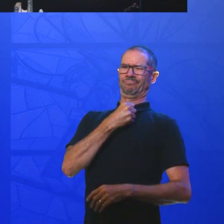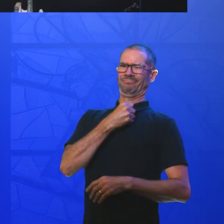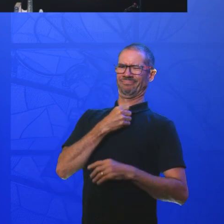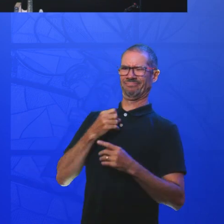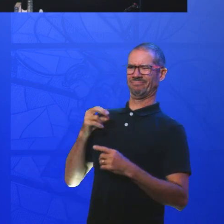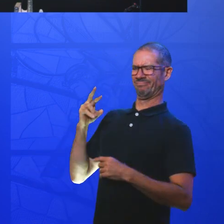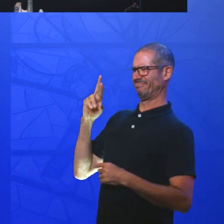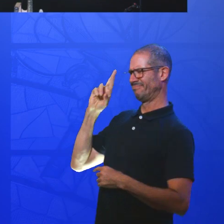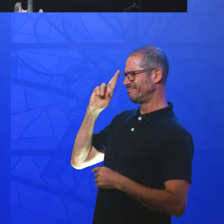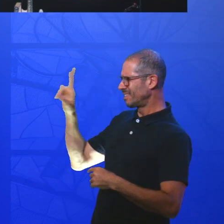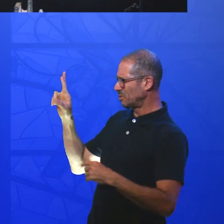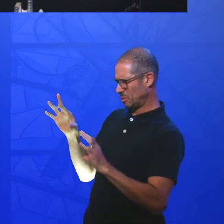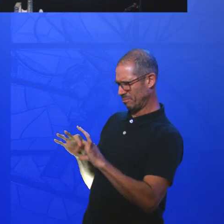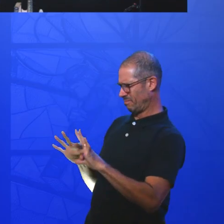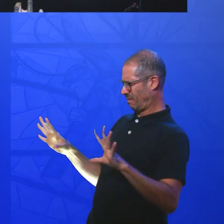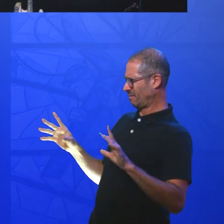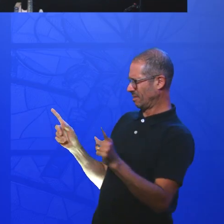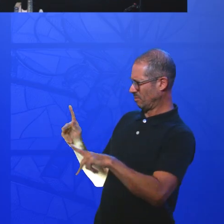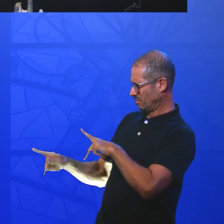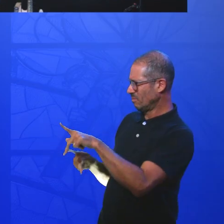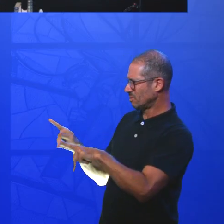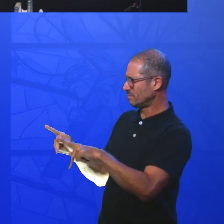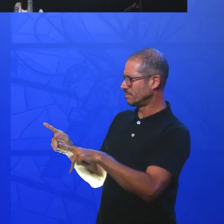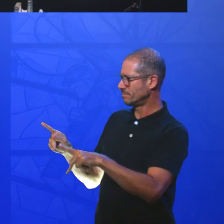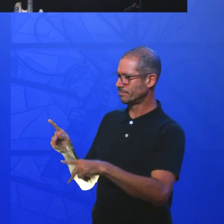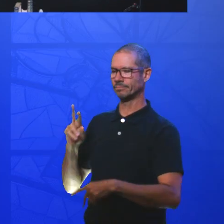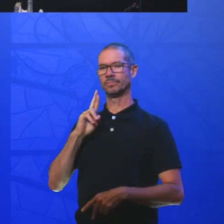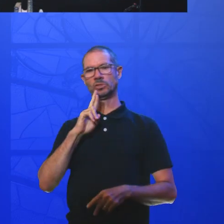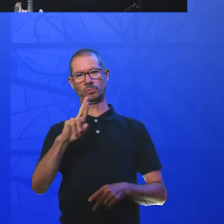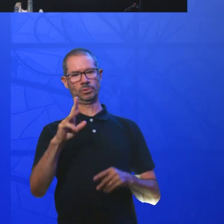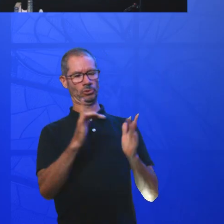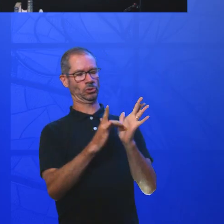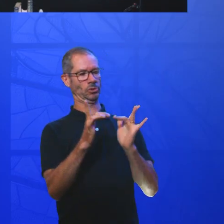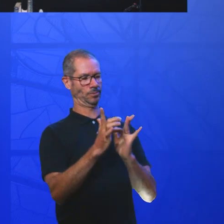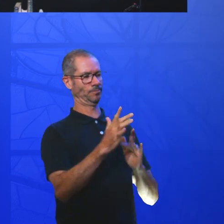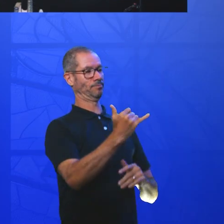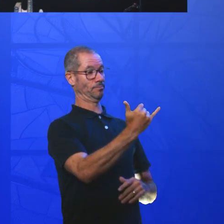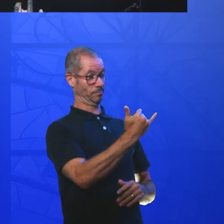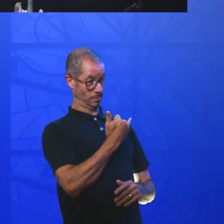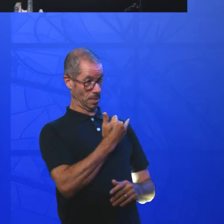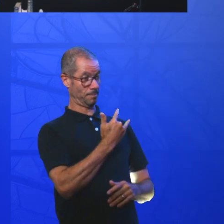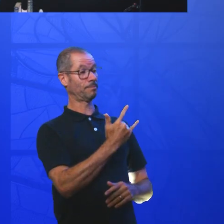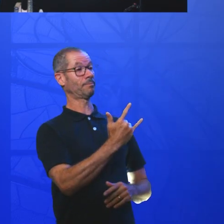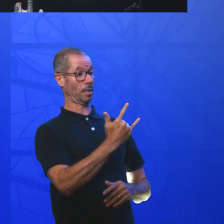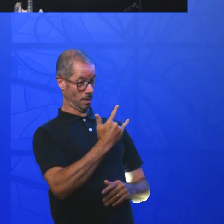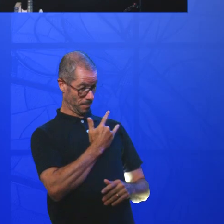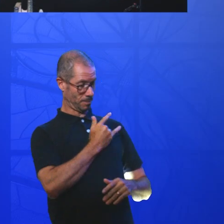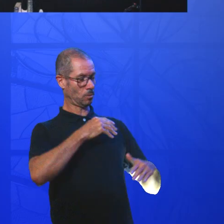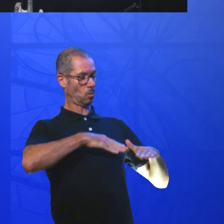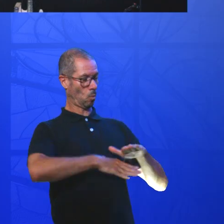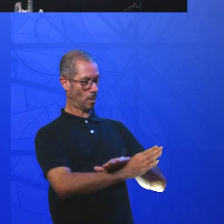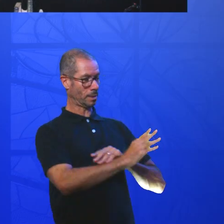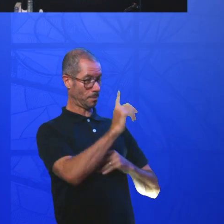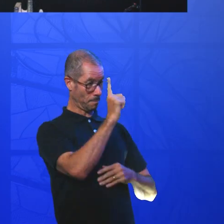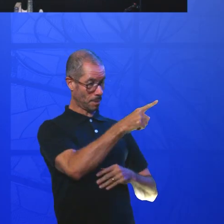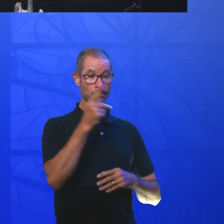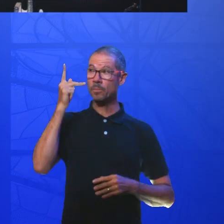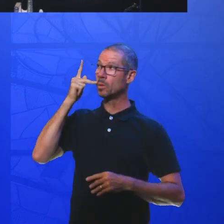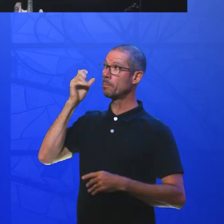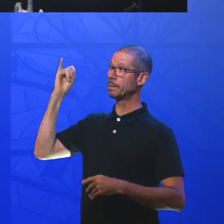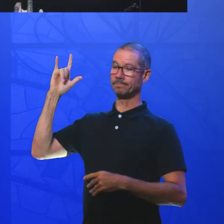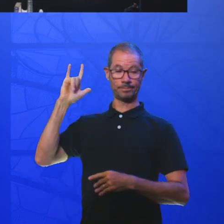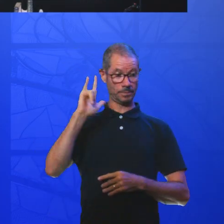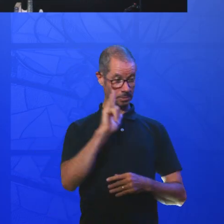te revelarás a nós e não ao mundo? Respondeu Jesus: se alguém me ama, guardará a minha palavra, meu Pai o amará,